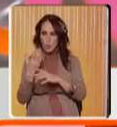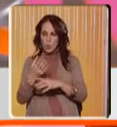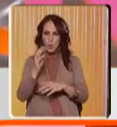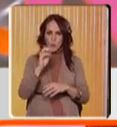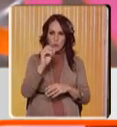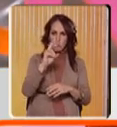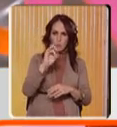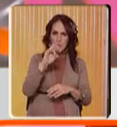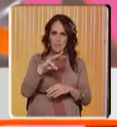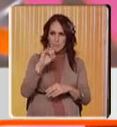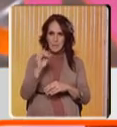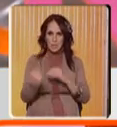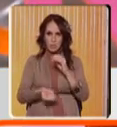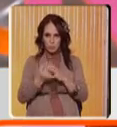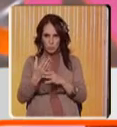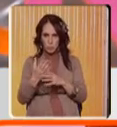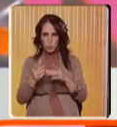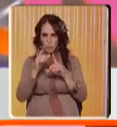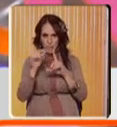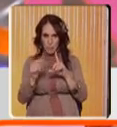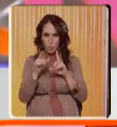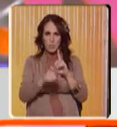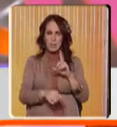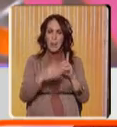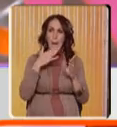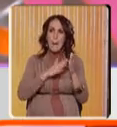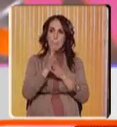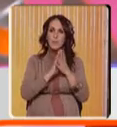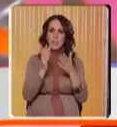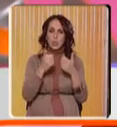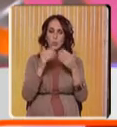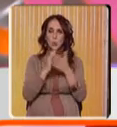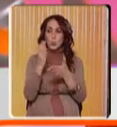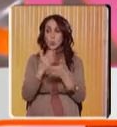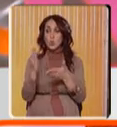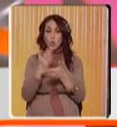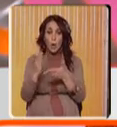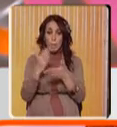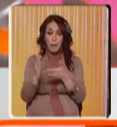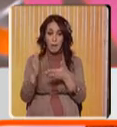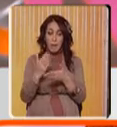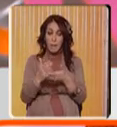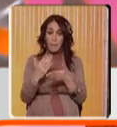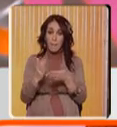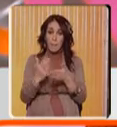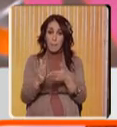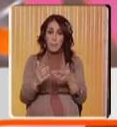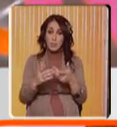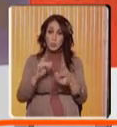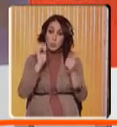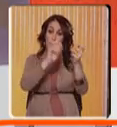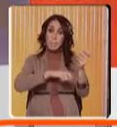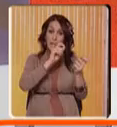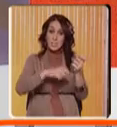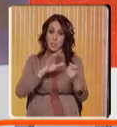surimi. E que é aproveitamento de tudo aquilo que é o resto da indústria pesqueira.